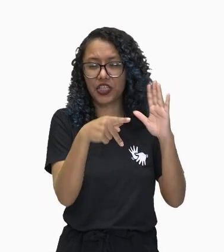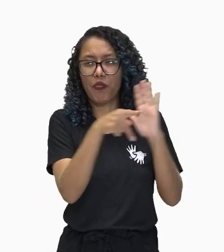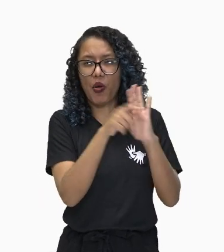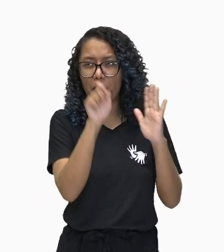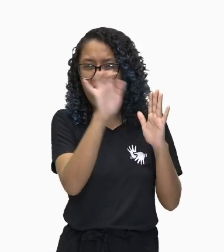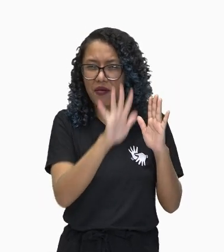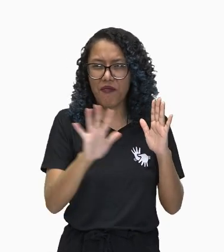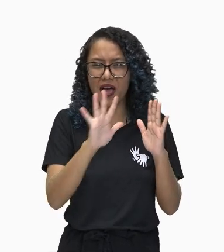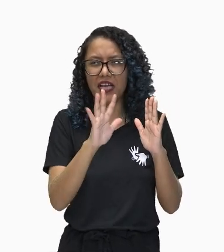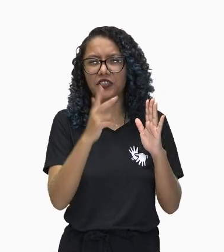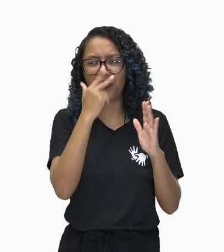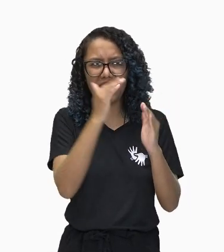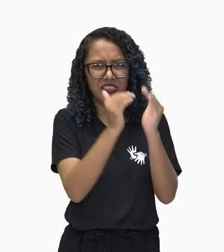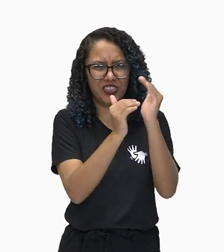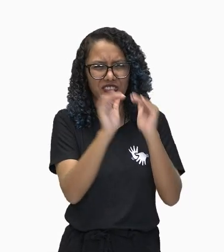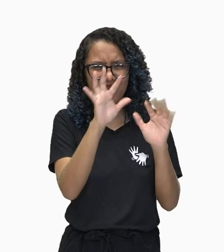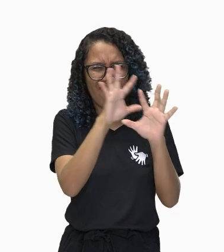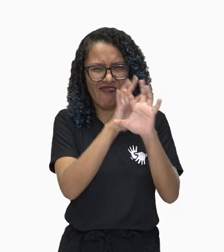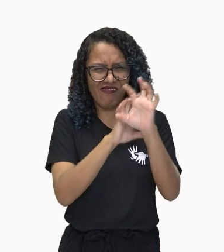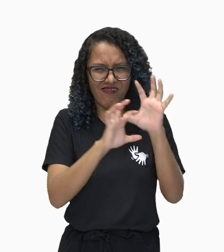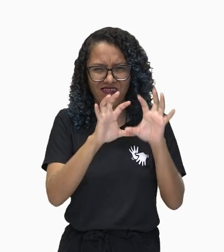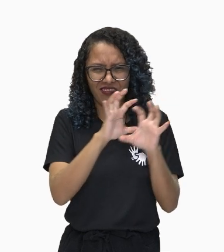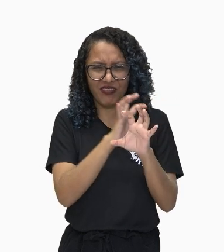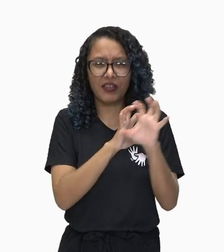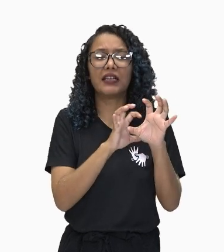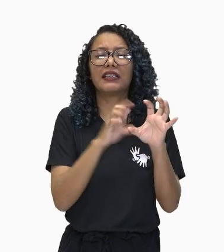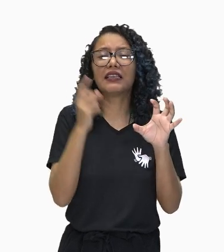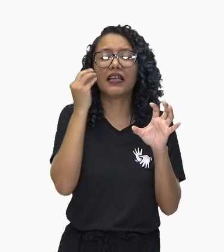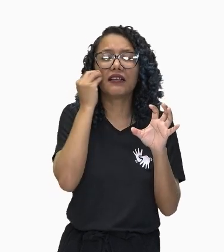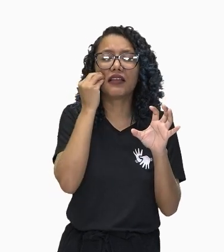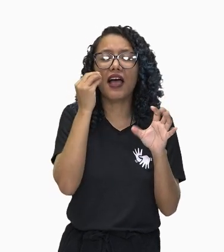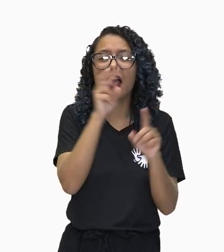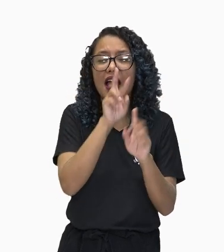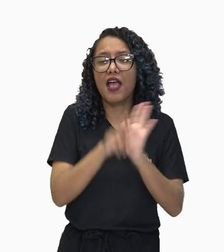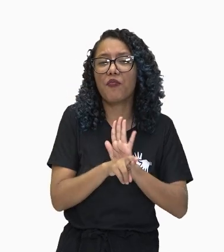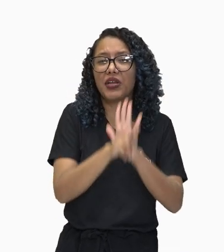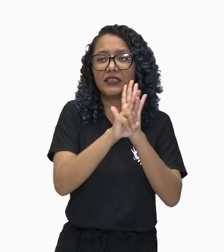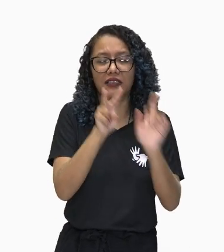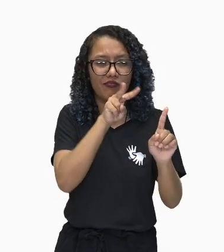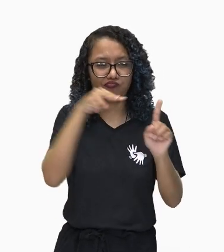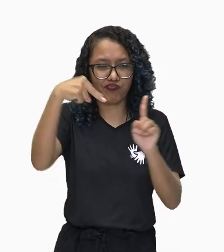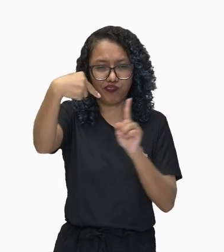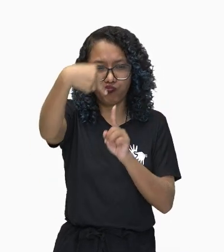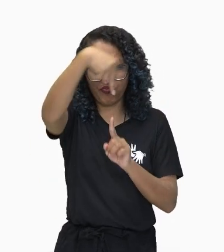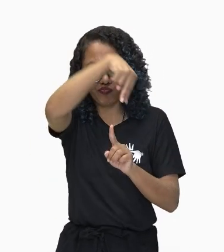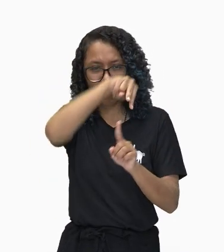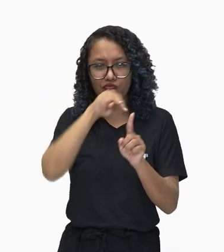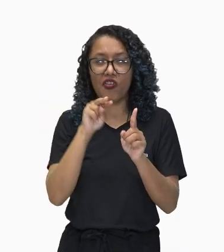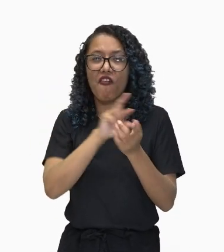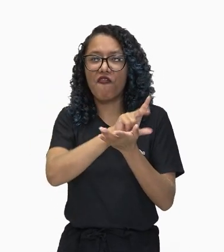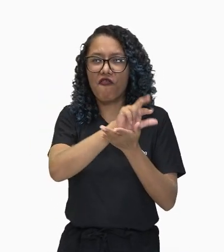de se oferecer a visão total de todos os ângulos e lados, numa sequência de planos sucessivos e